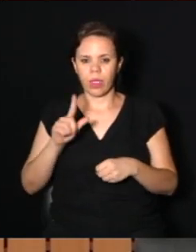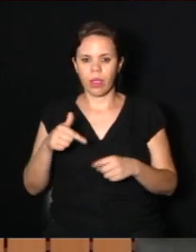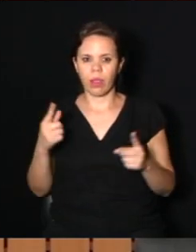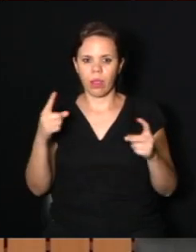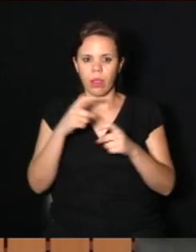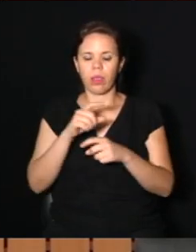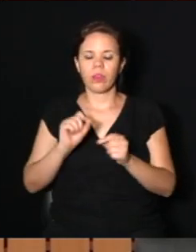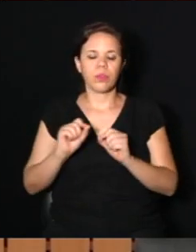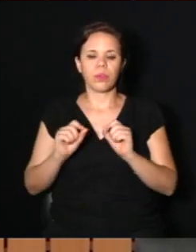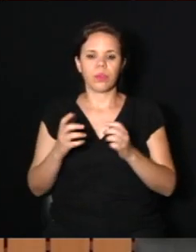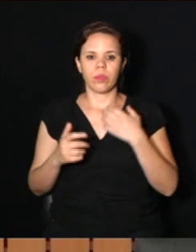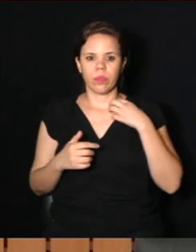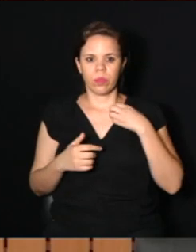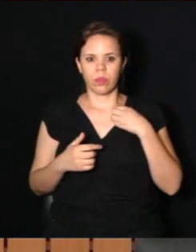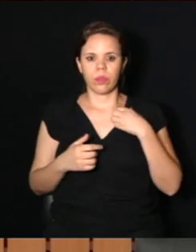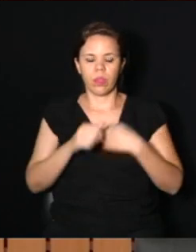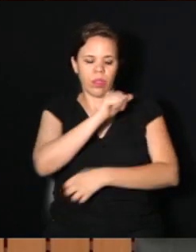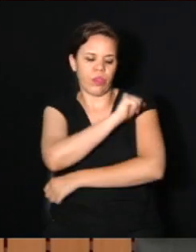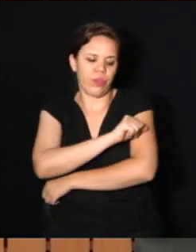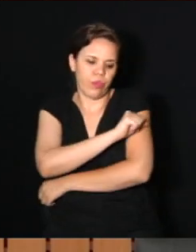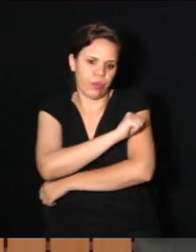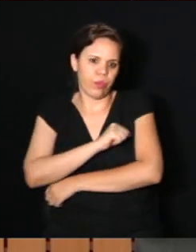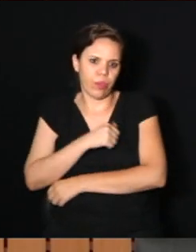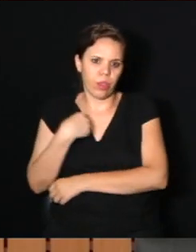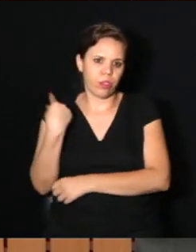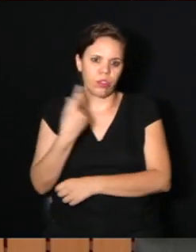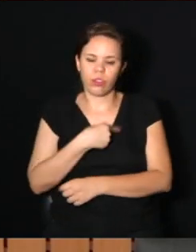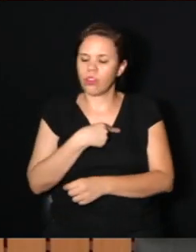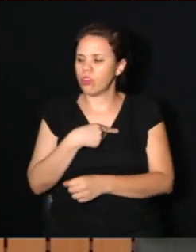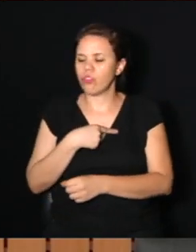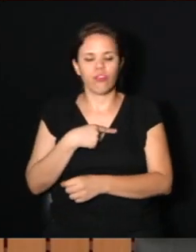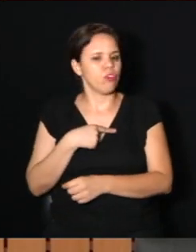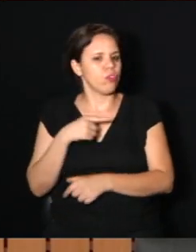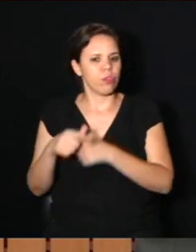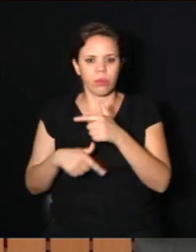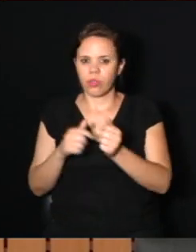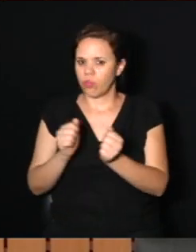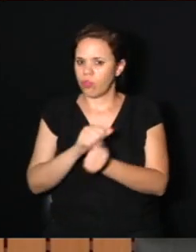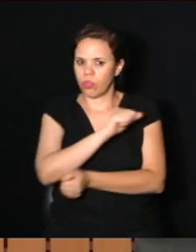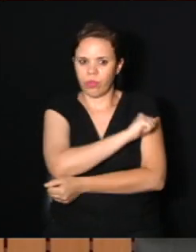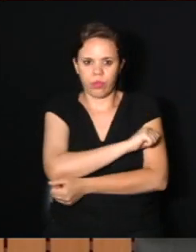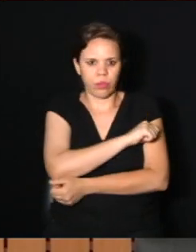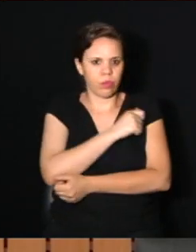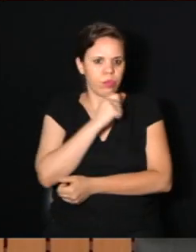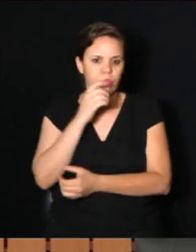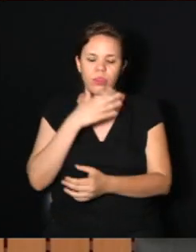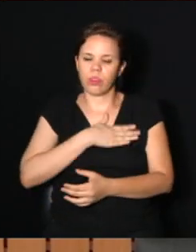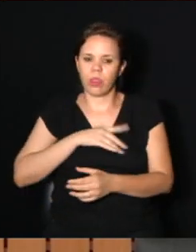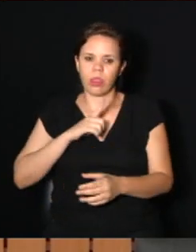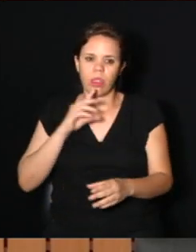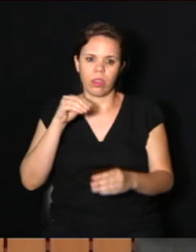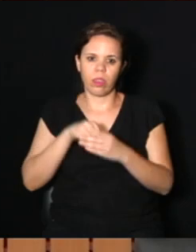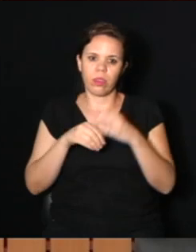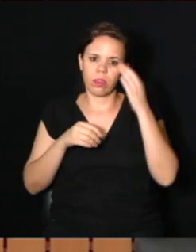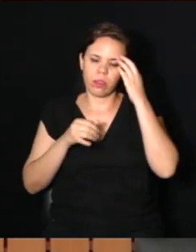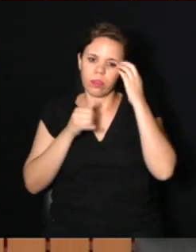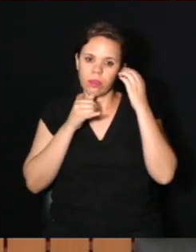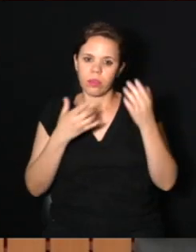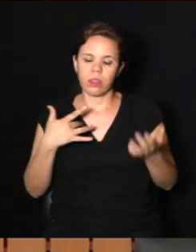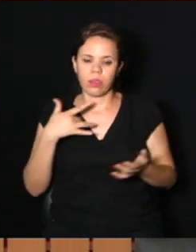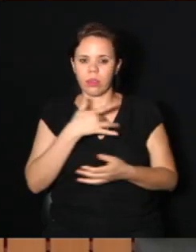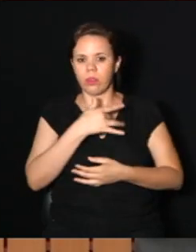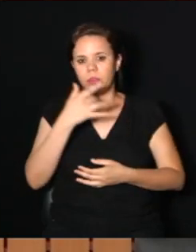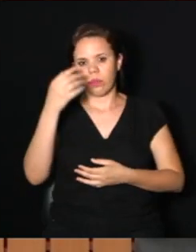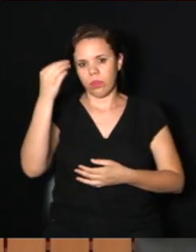complexidade no sentido das enfermarias. A gente não conta com algumas enfermarias que a gente gostaria de ter dentro do Hospital Mário Gatti, como, por exemplo, a Enfermaria de Saúde